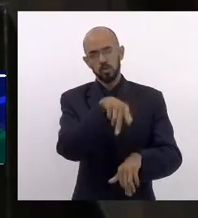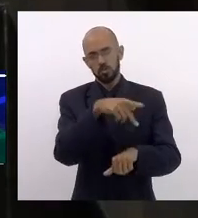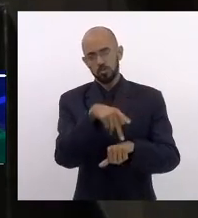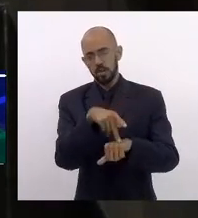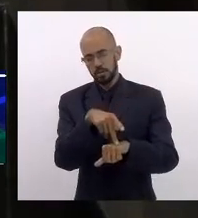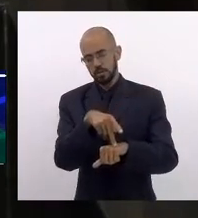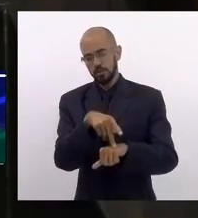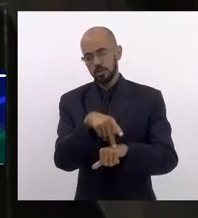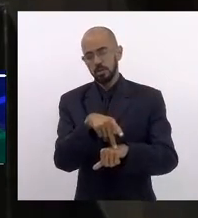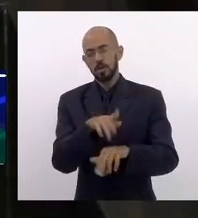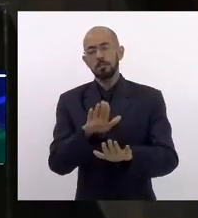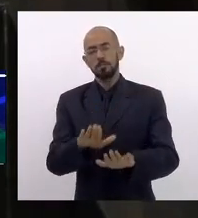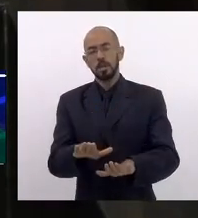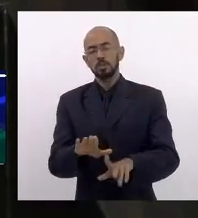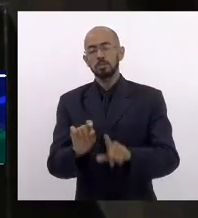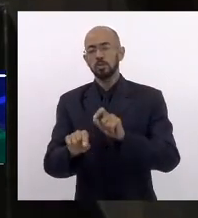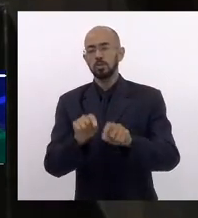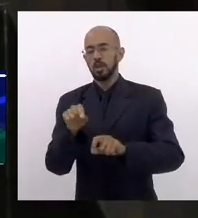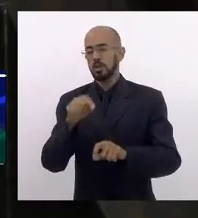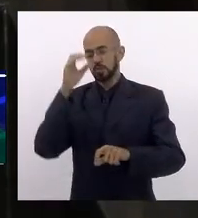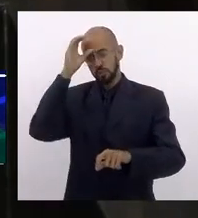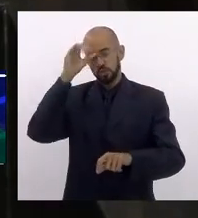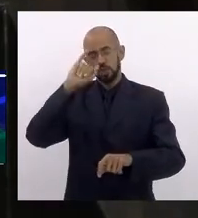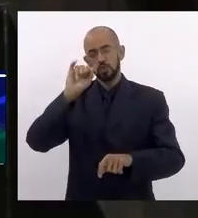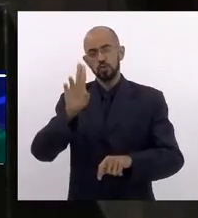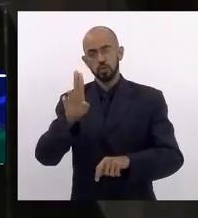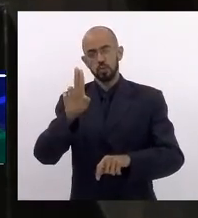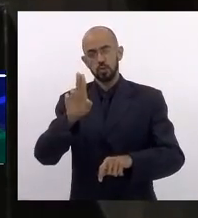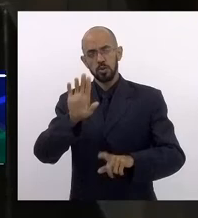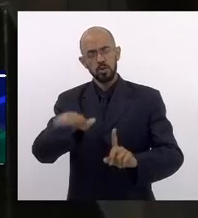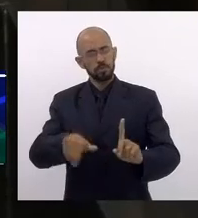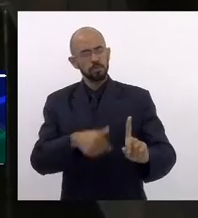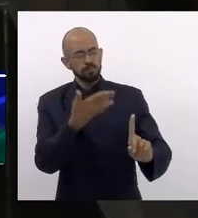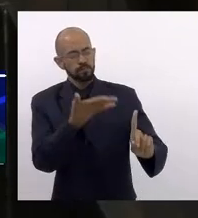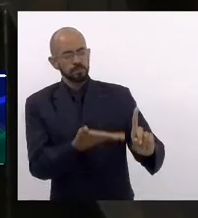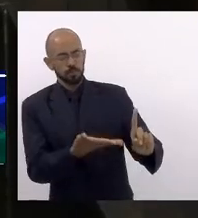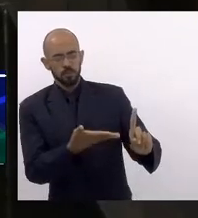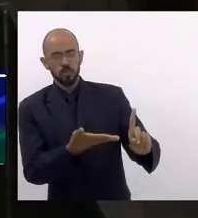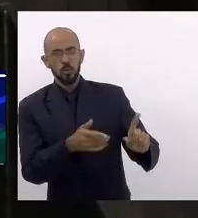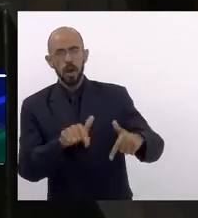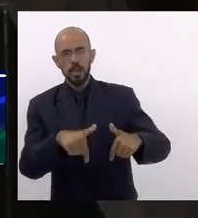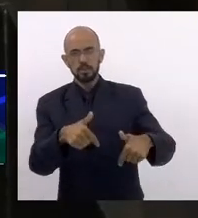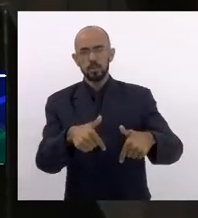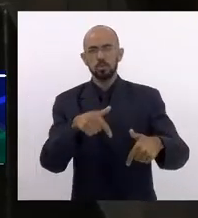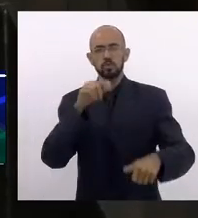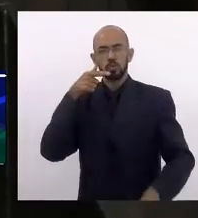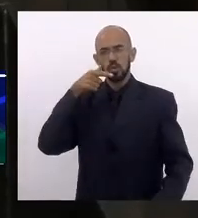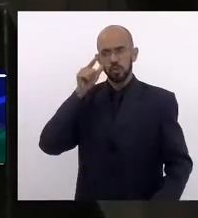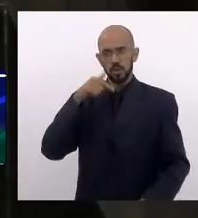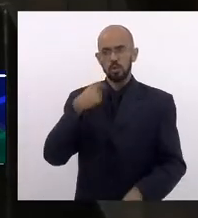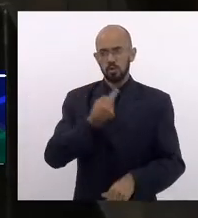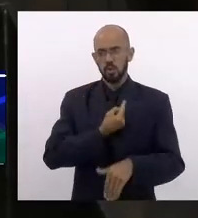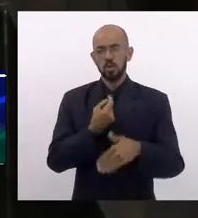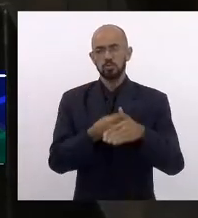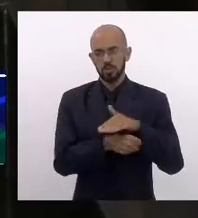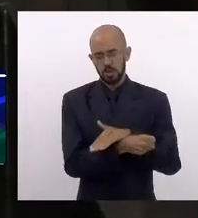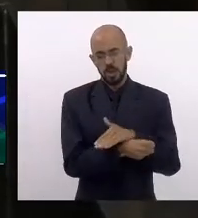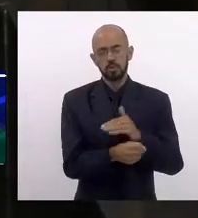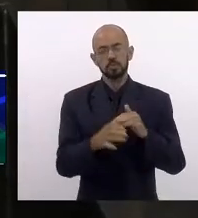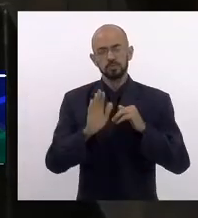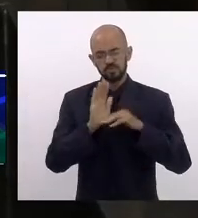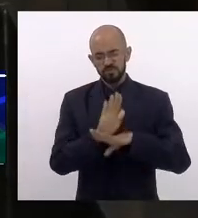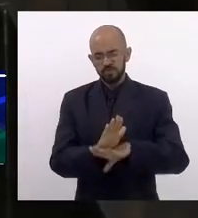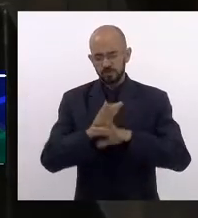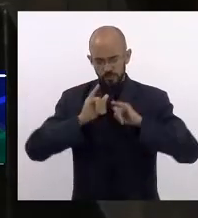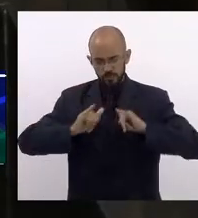Entretanto, deputada Tia Ju, não só enalteço o ato de ontem, nosso mandato ajudou a divulgar, inclusive, ajudou a construir, como